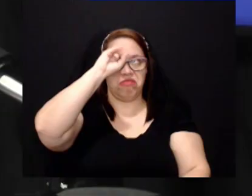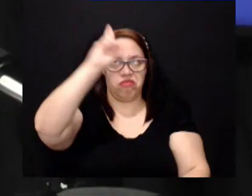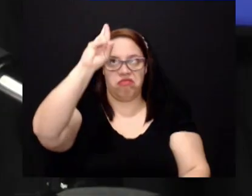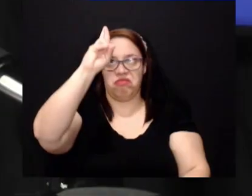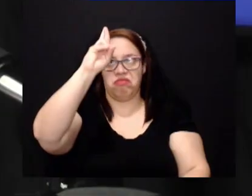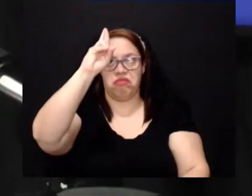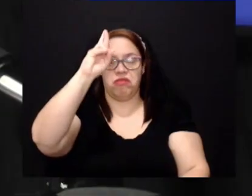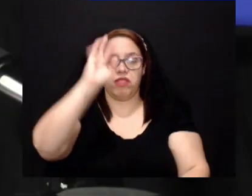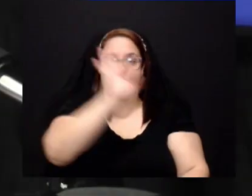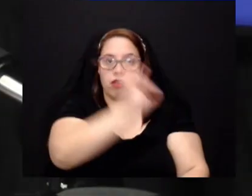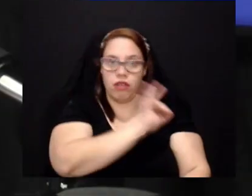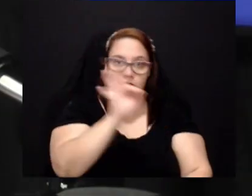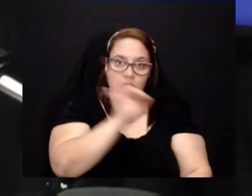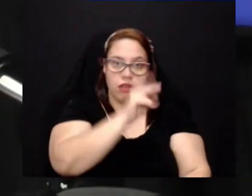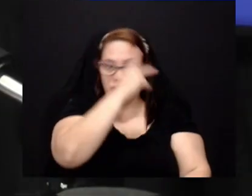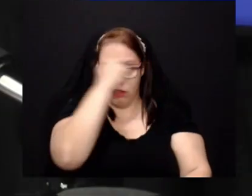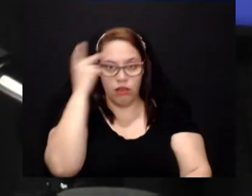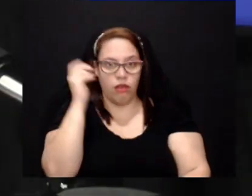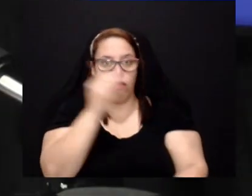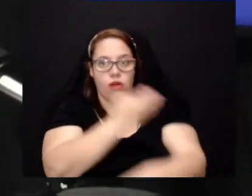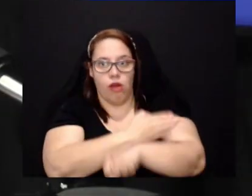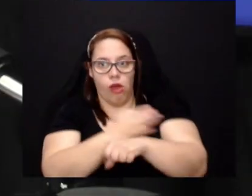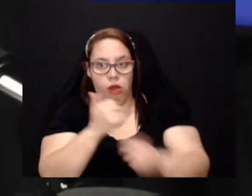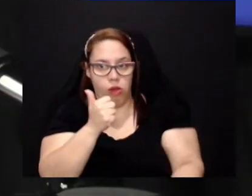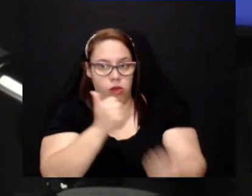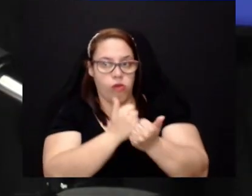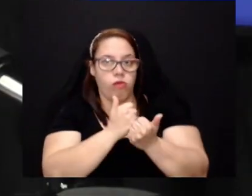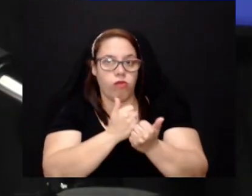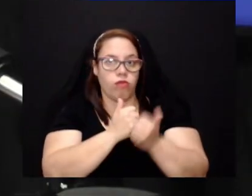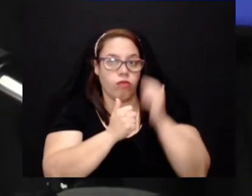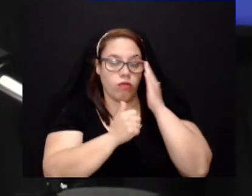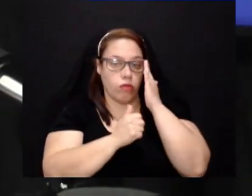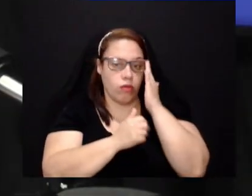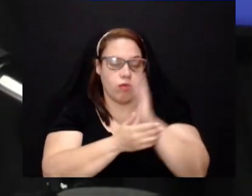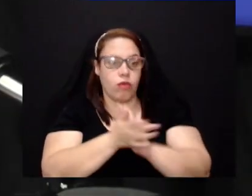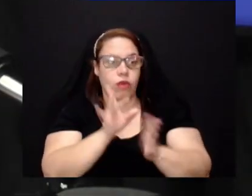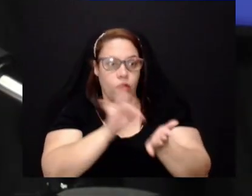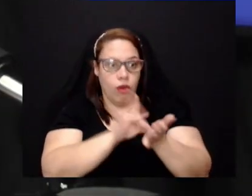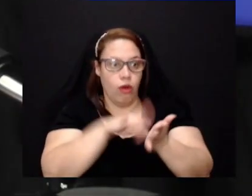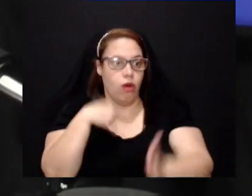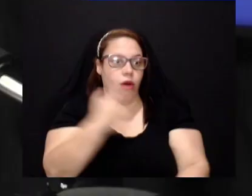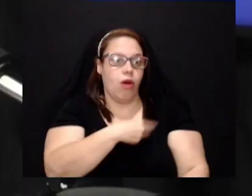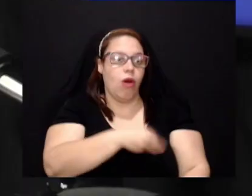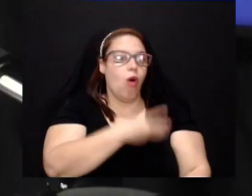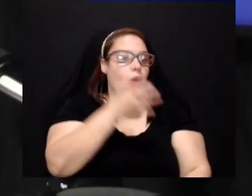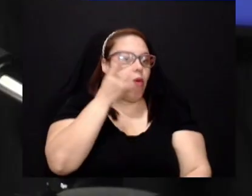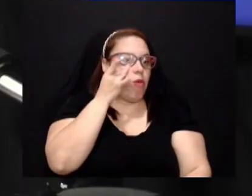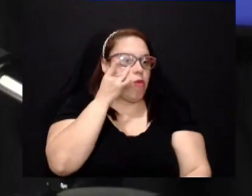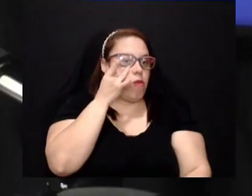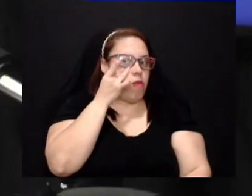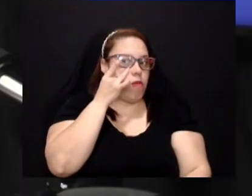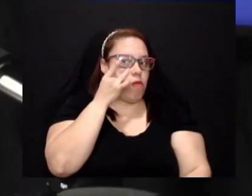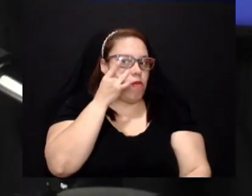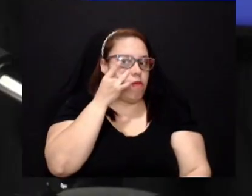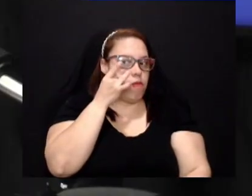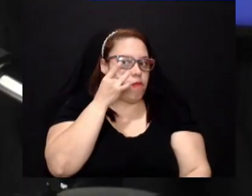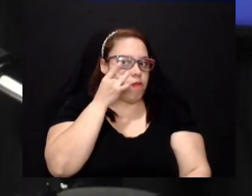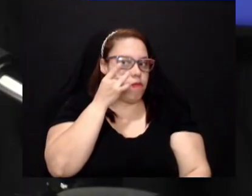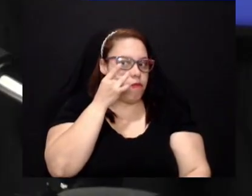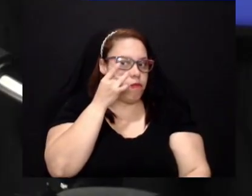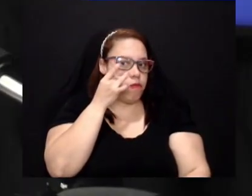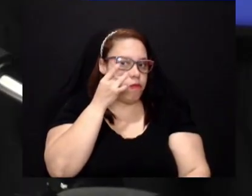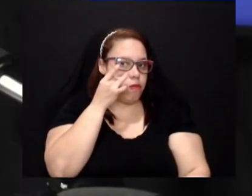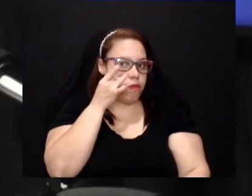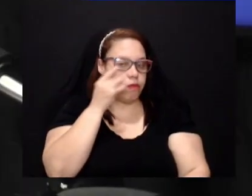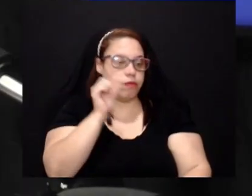pessoas brancas e que tem que ser nossos parceiros, né? Então, de fato, a nossa presença ali, ela traz transformação.